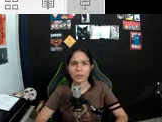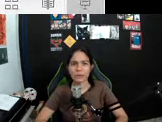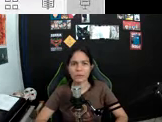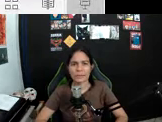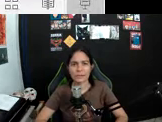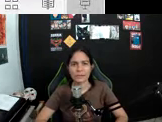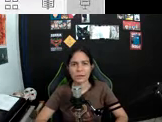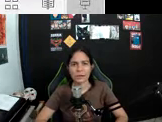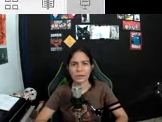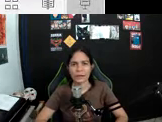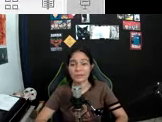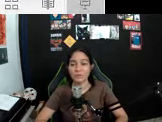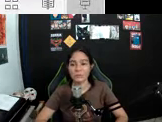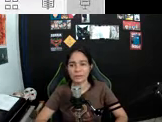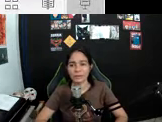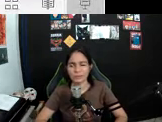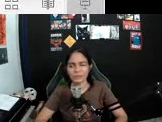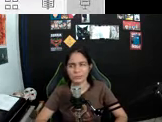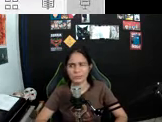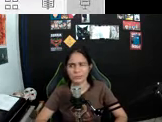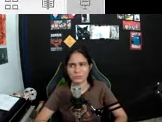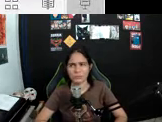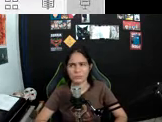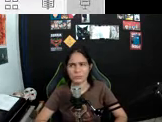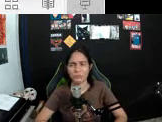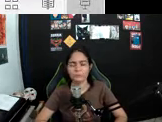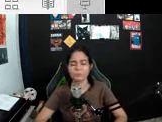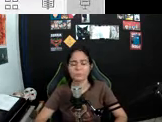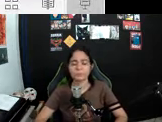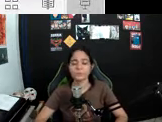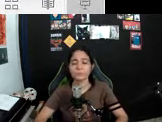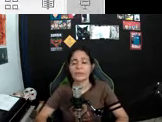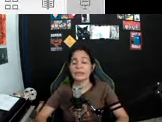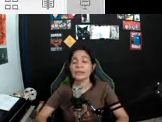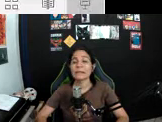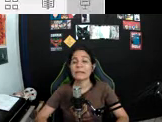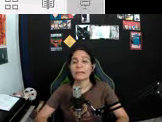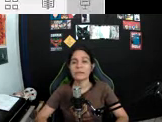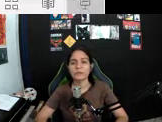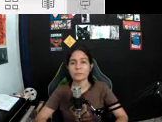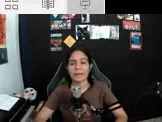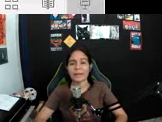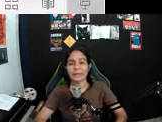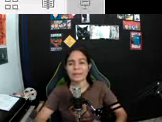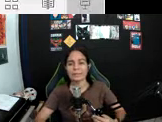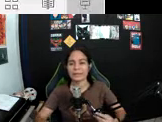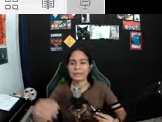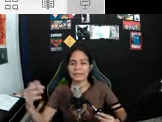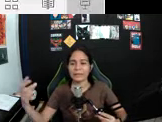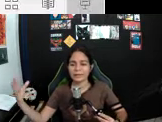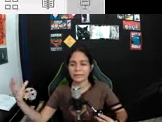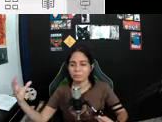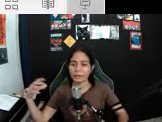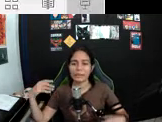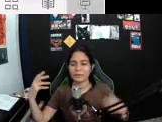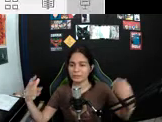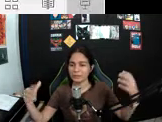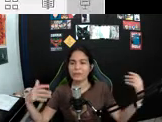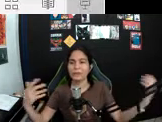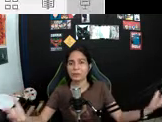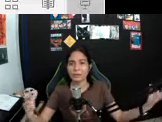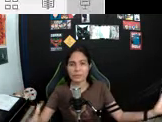passado, numa escola em São Paulo. Acho que foi em São Paulo. E aí os pais, né,